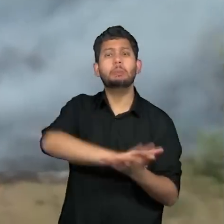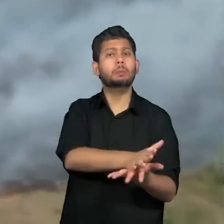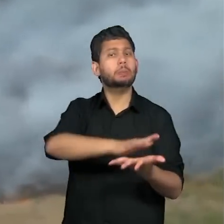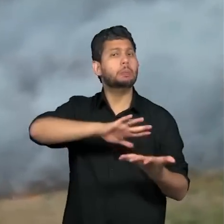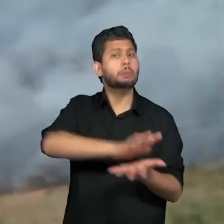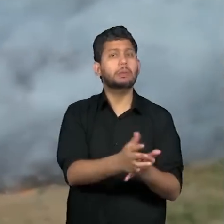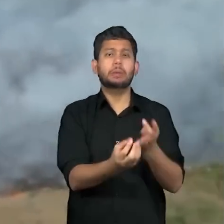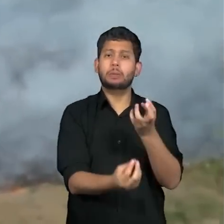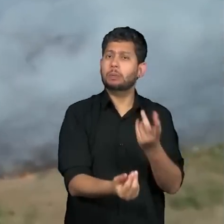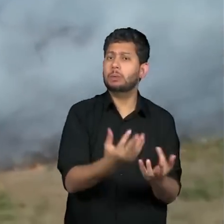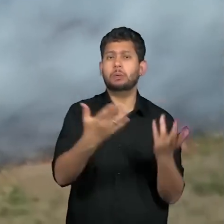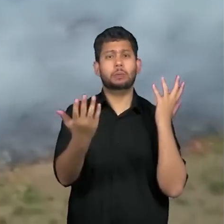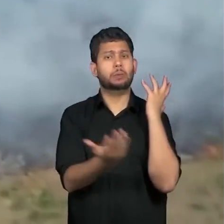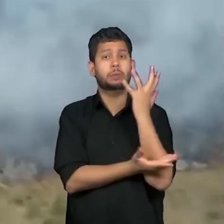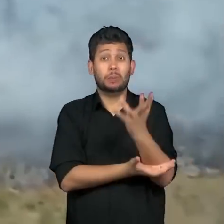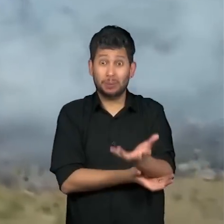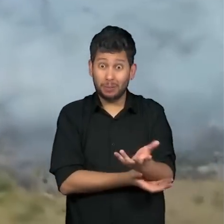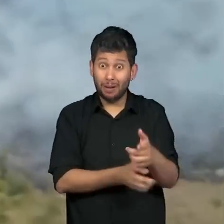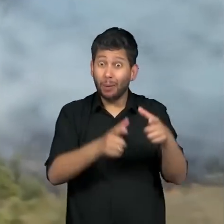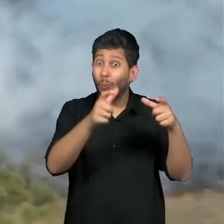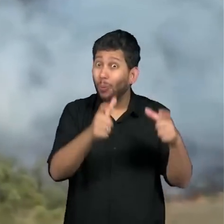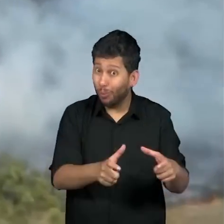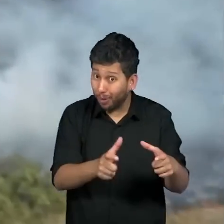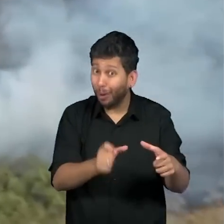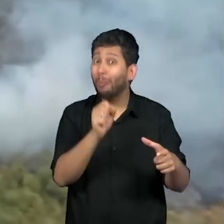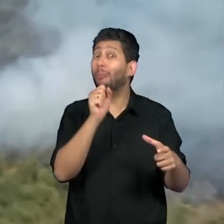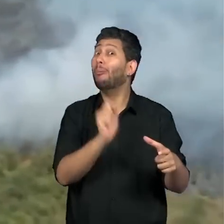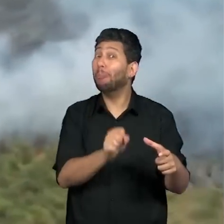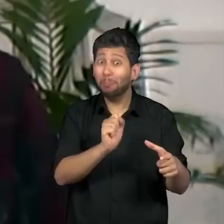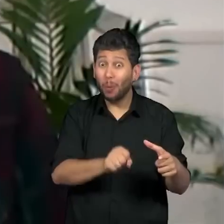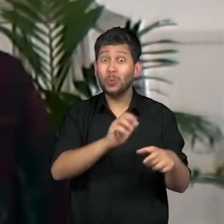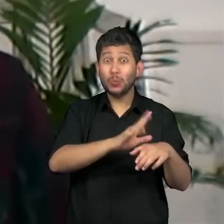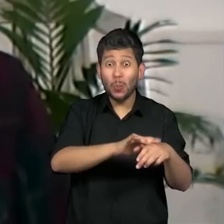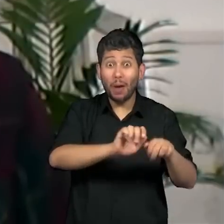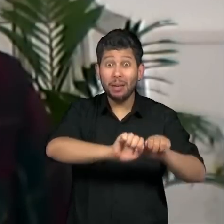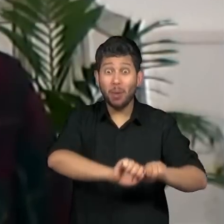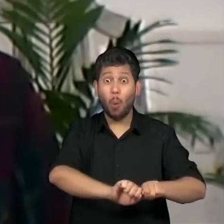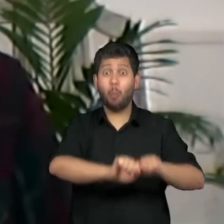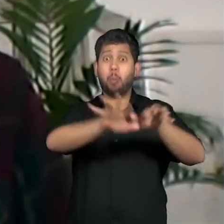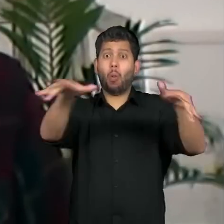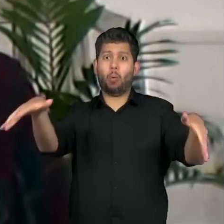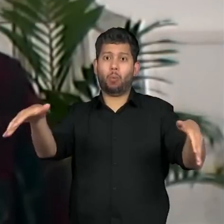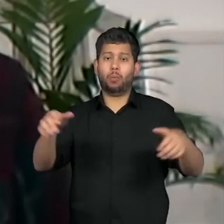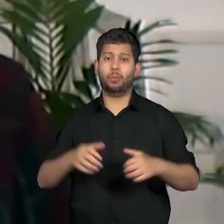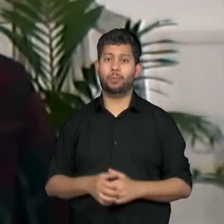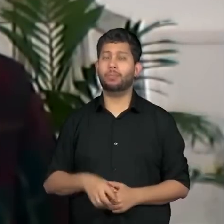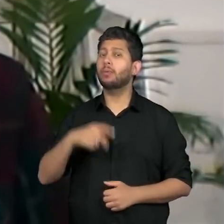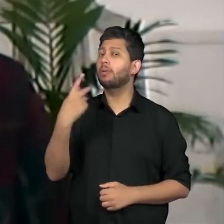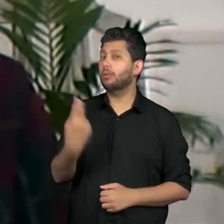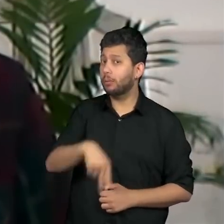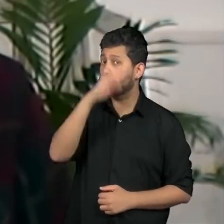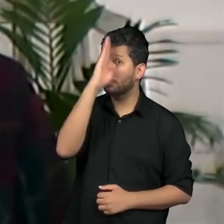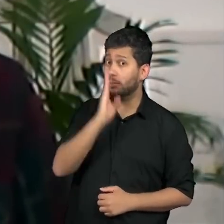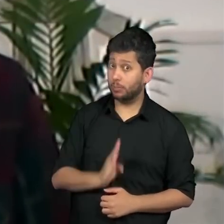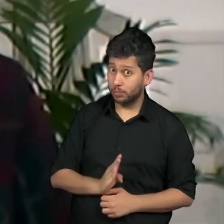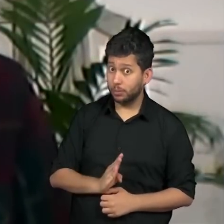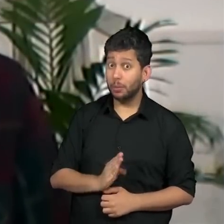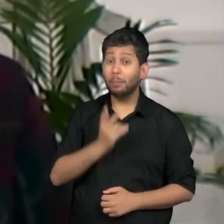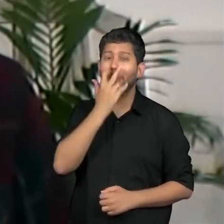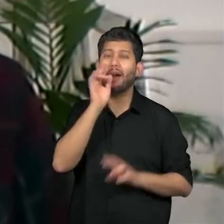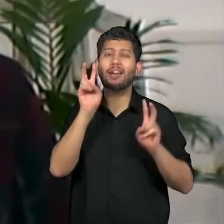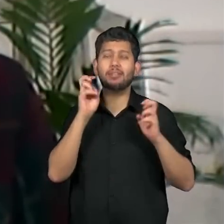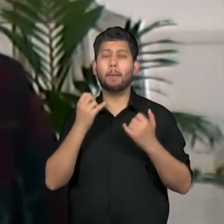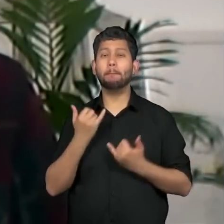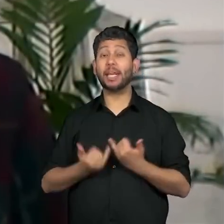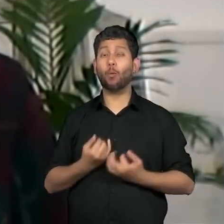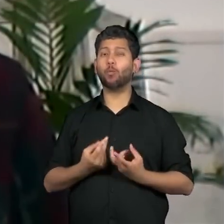floresta podem transformá-la em um berço de novas doenças. Basicamente, o Brasil, a gente pode dizer que está brincando com